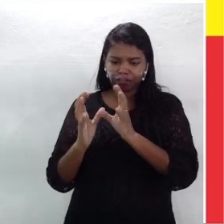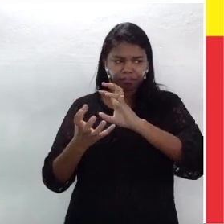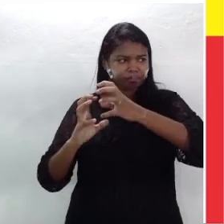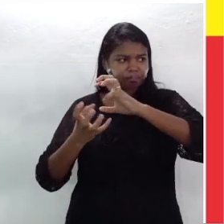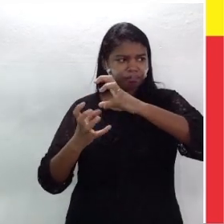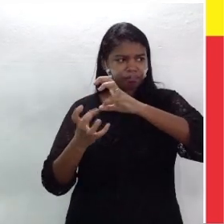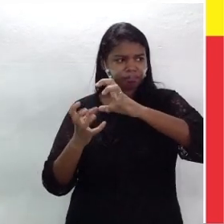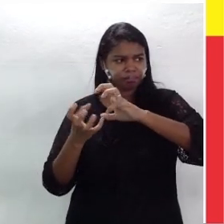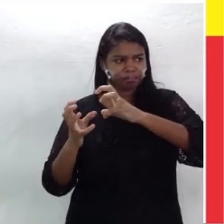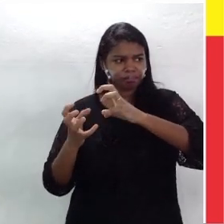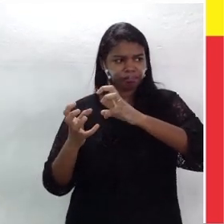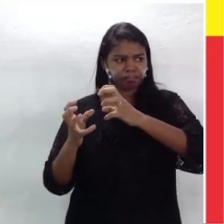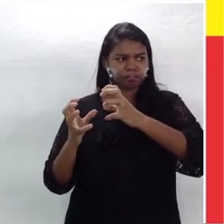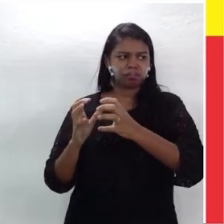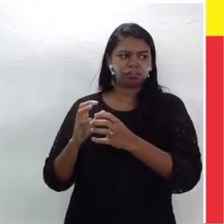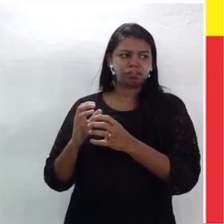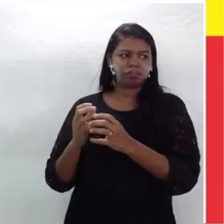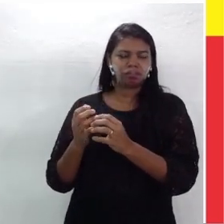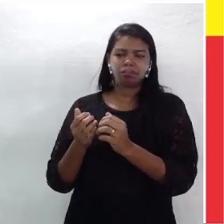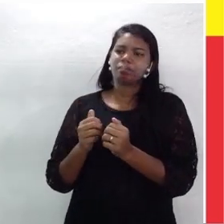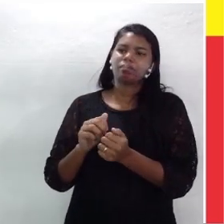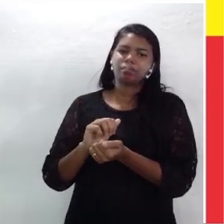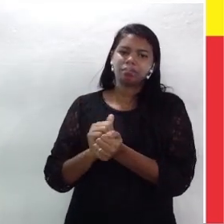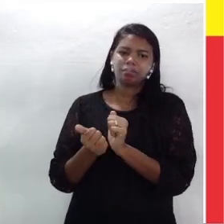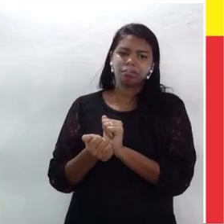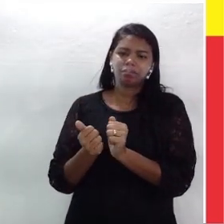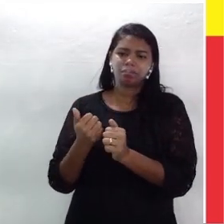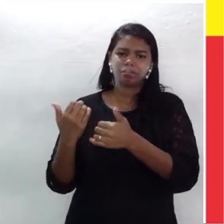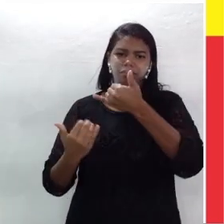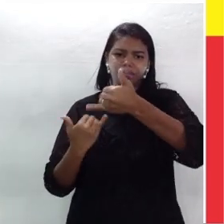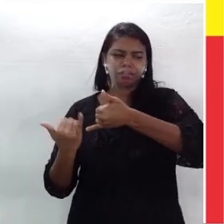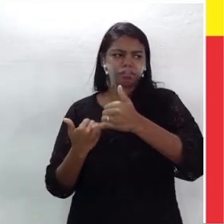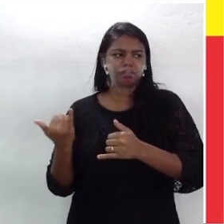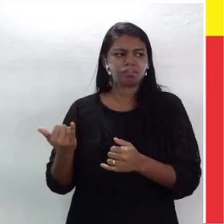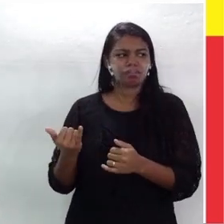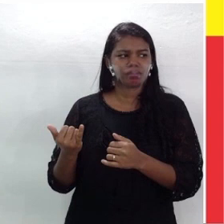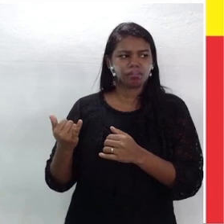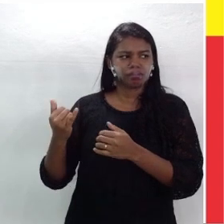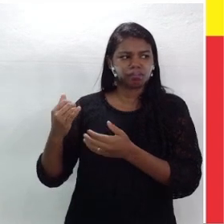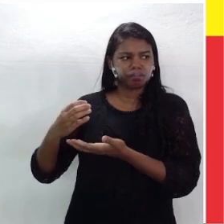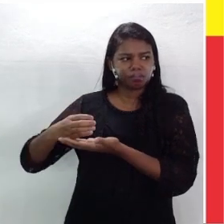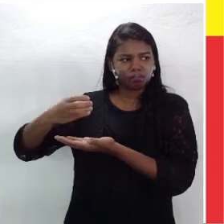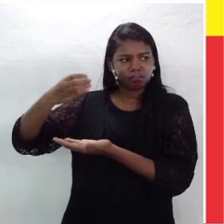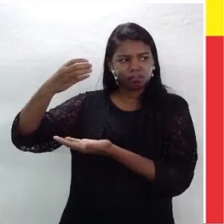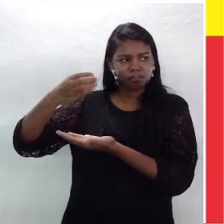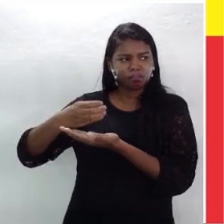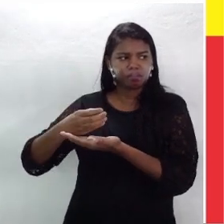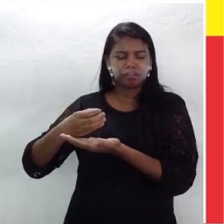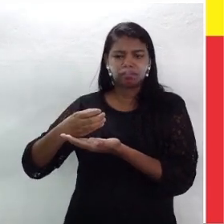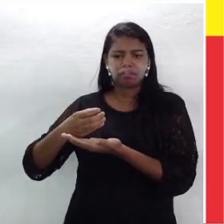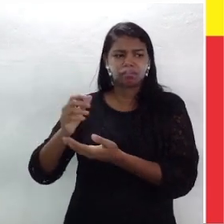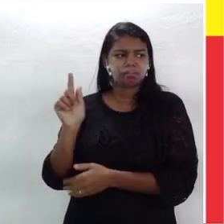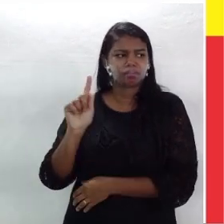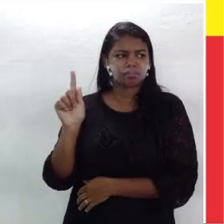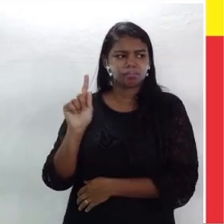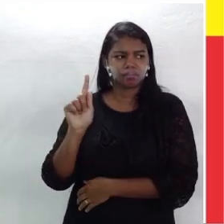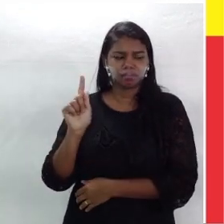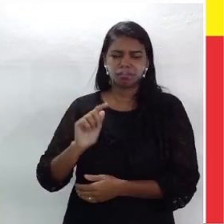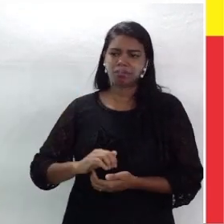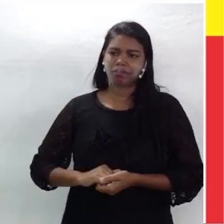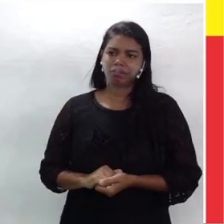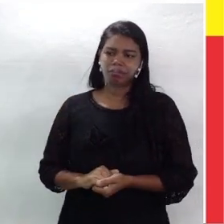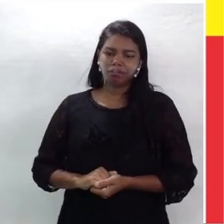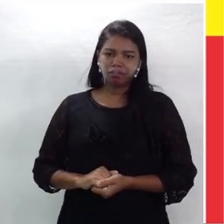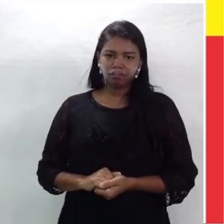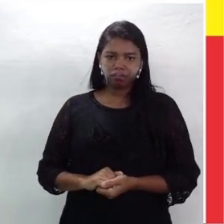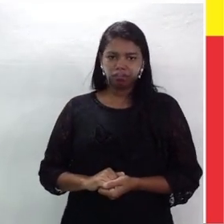colorido que o pessoal usa para jogar, brincar. E temos aqui um cilindro com a lata de refrigerante.